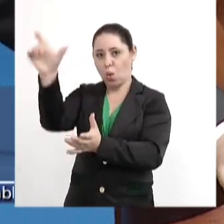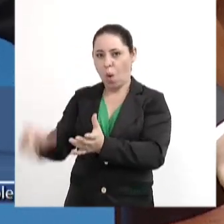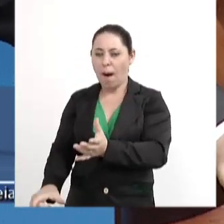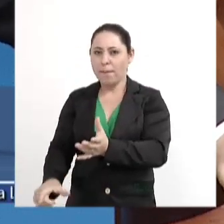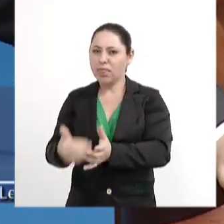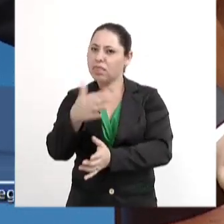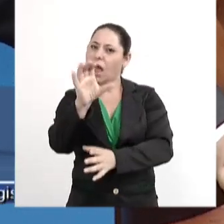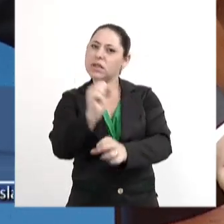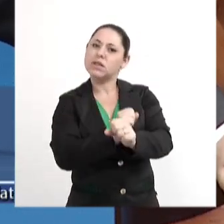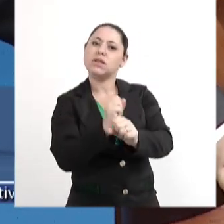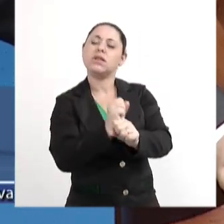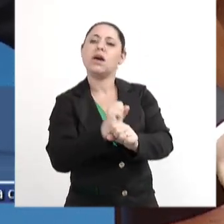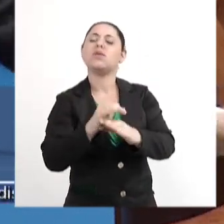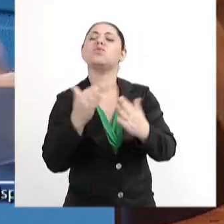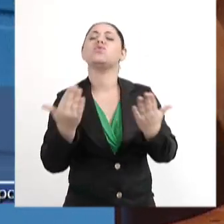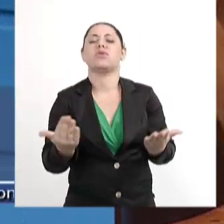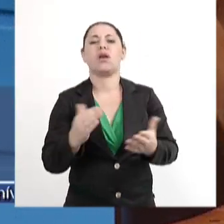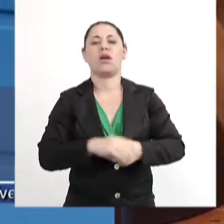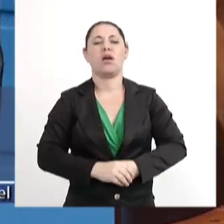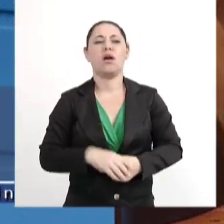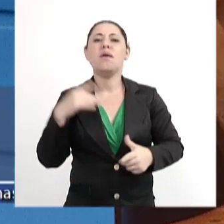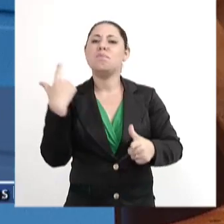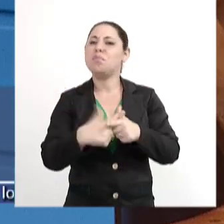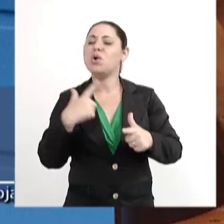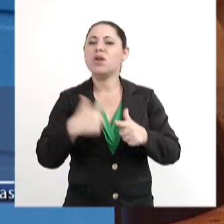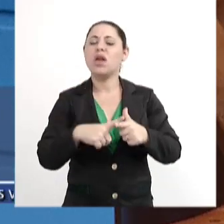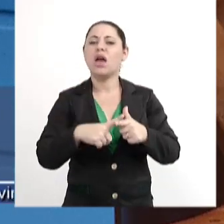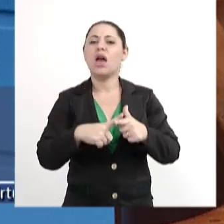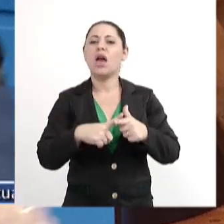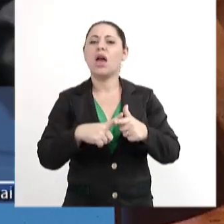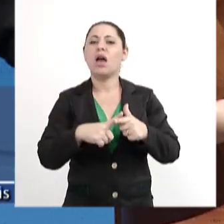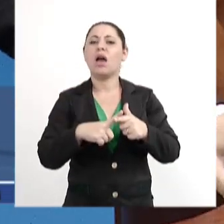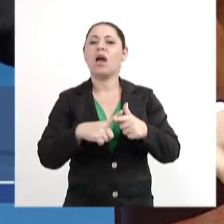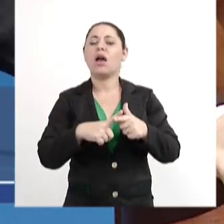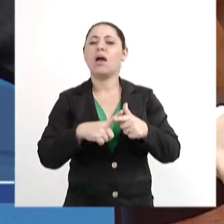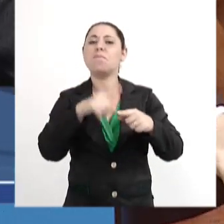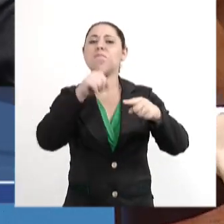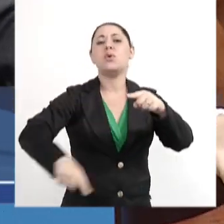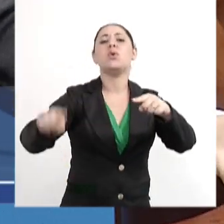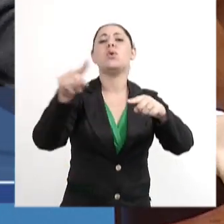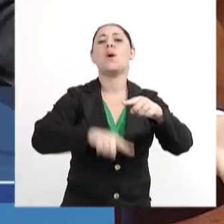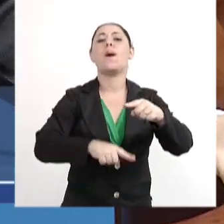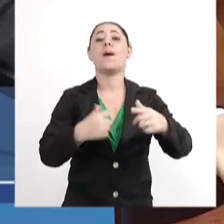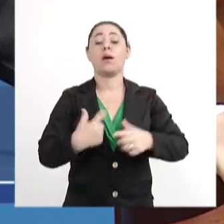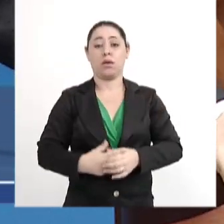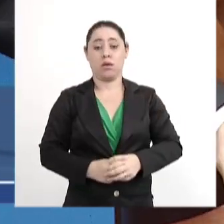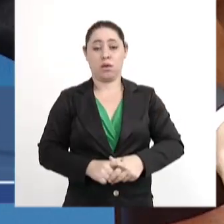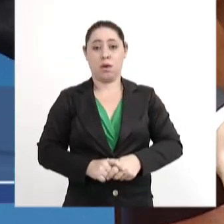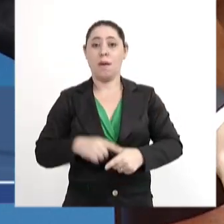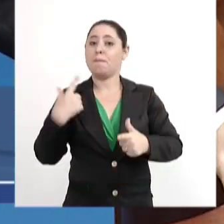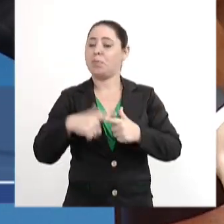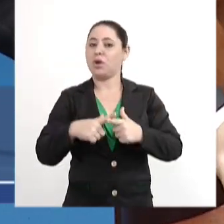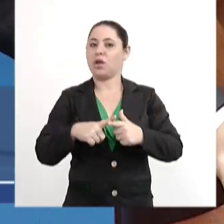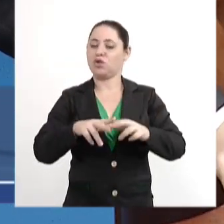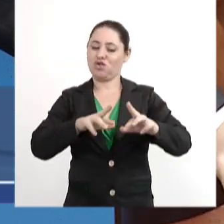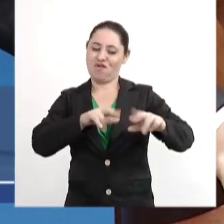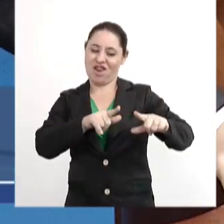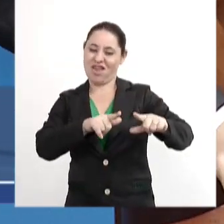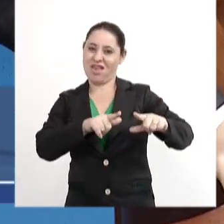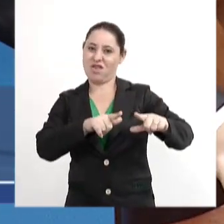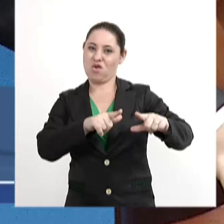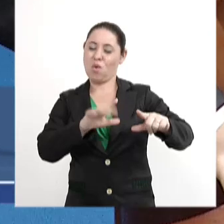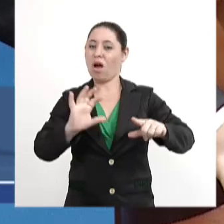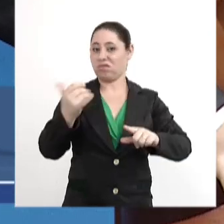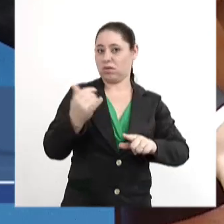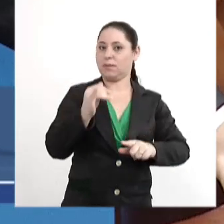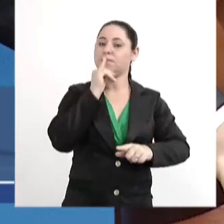durante 10 anos? Por que ele fica impedido? Por que é que o inverso não acontece?